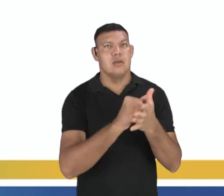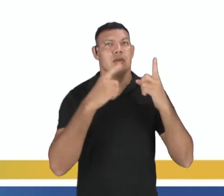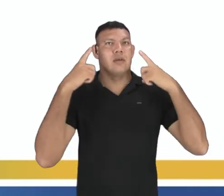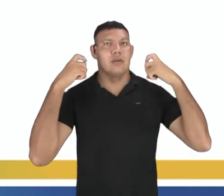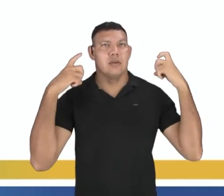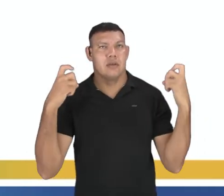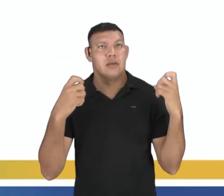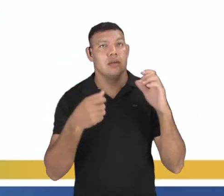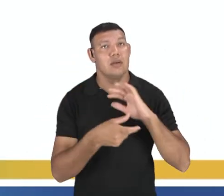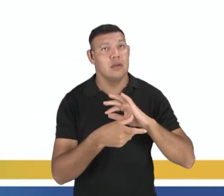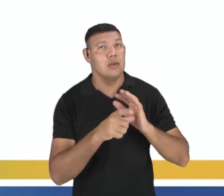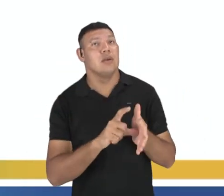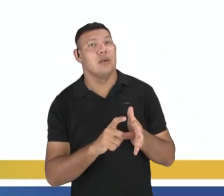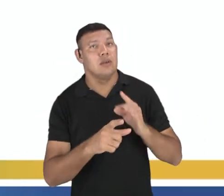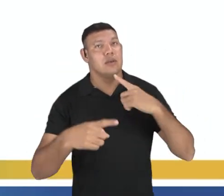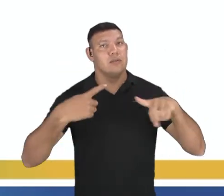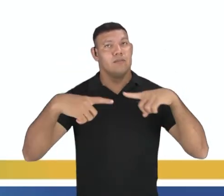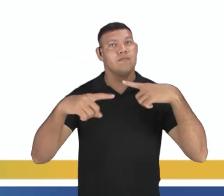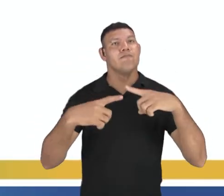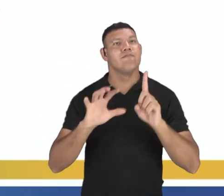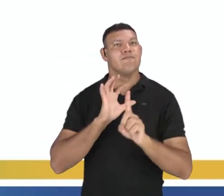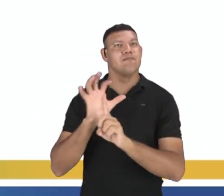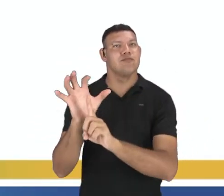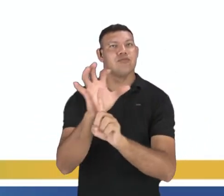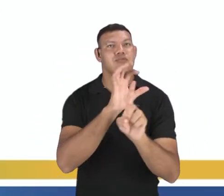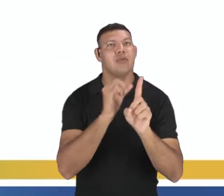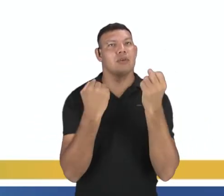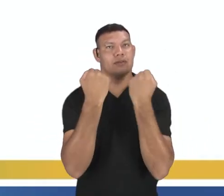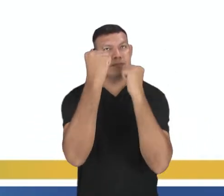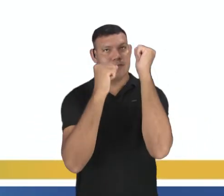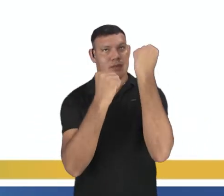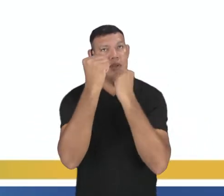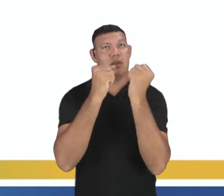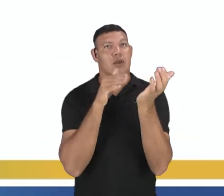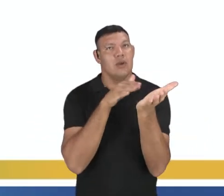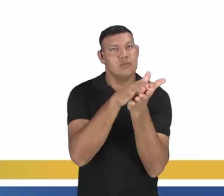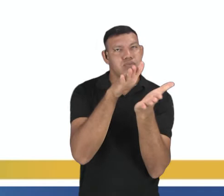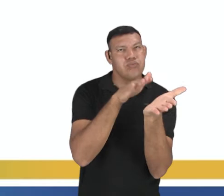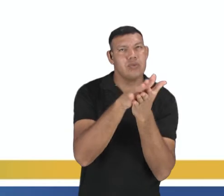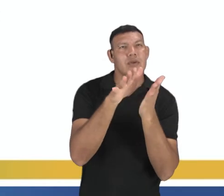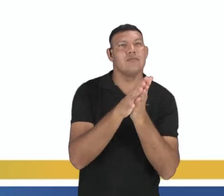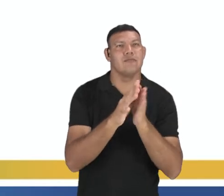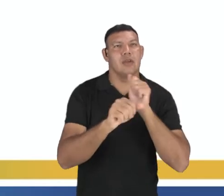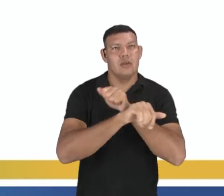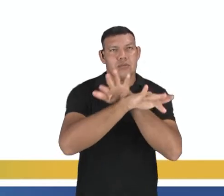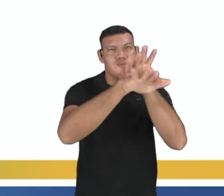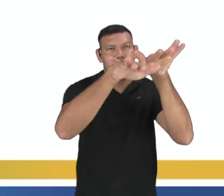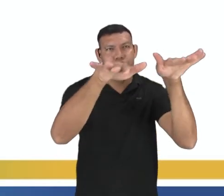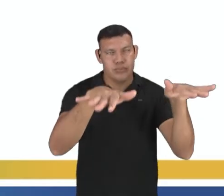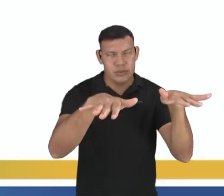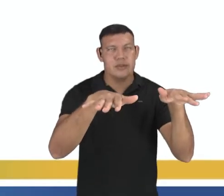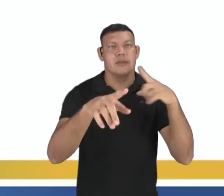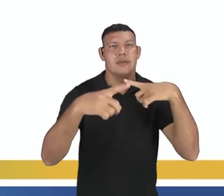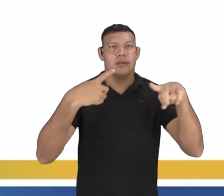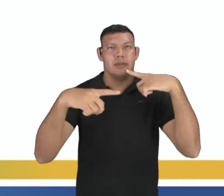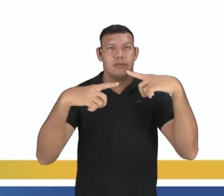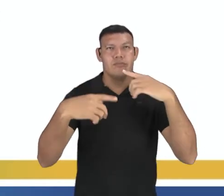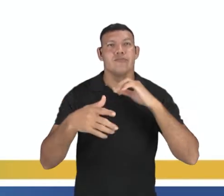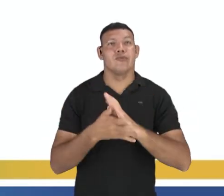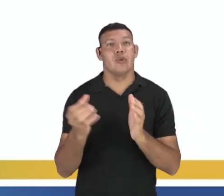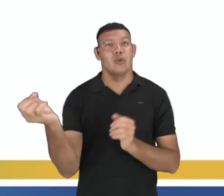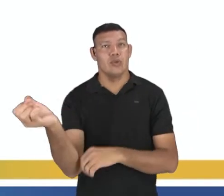por outra indústria com a imprensa a difusão da música escrita deu origem ao novo perfil de amadores